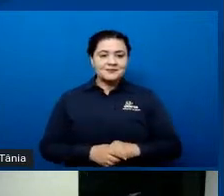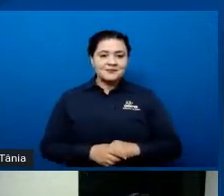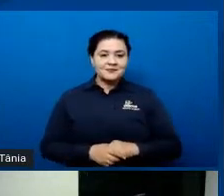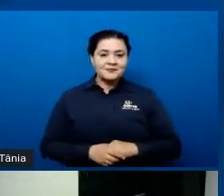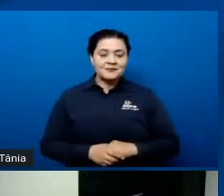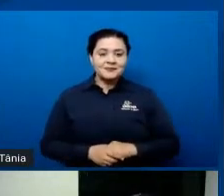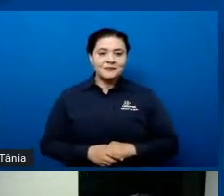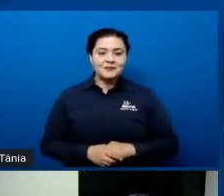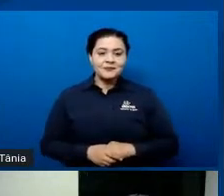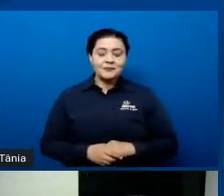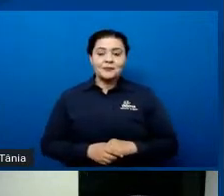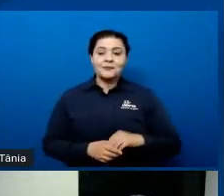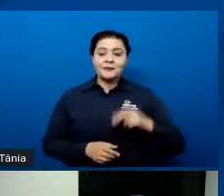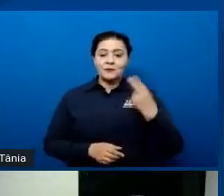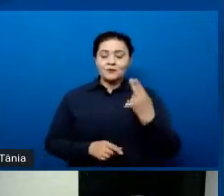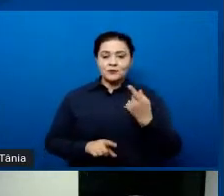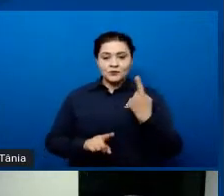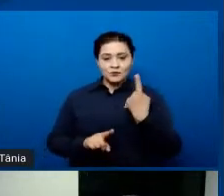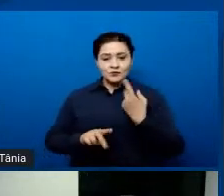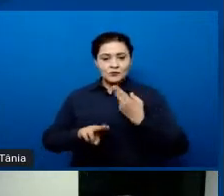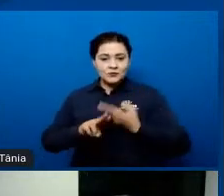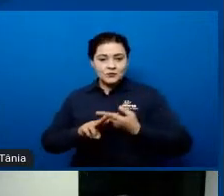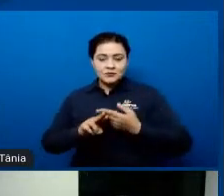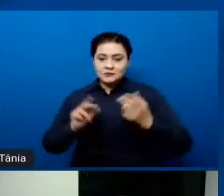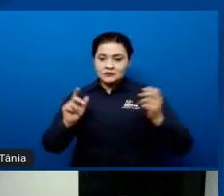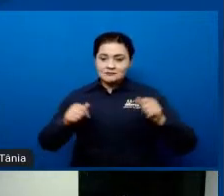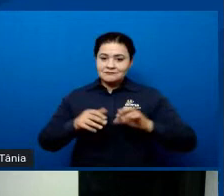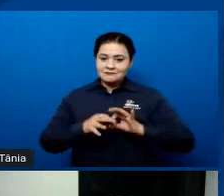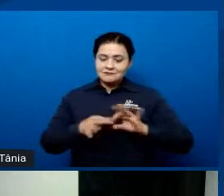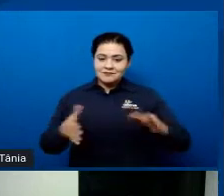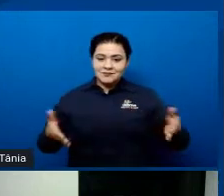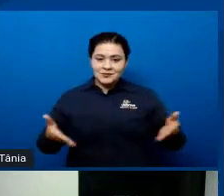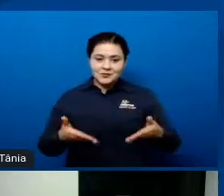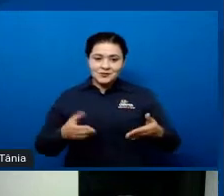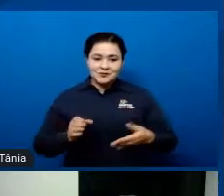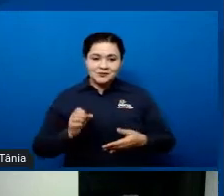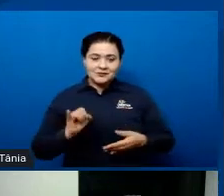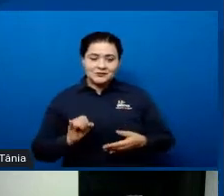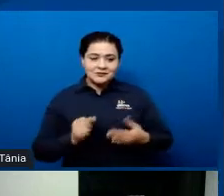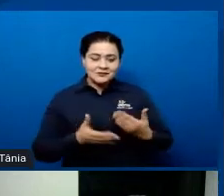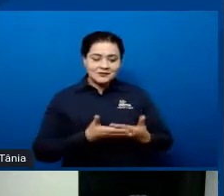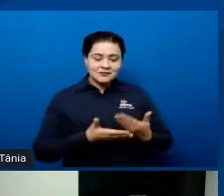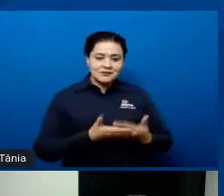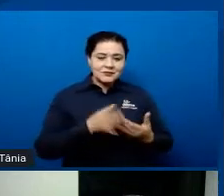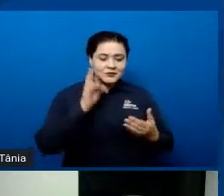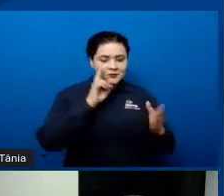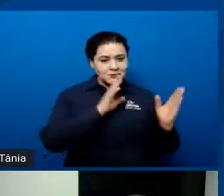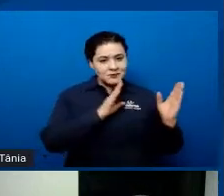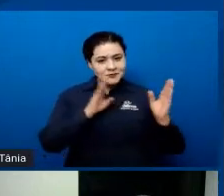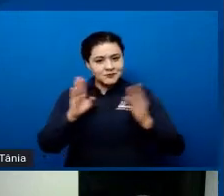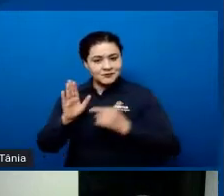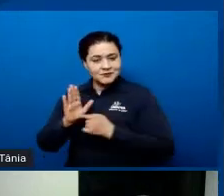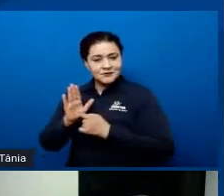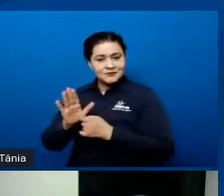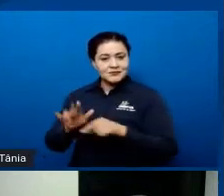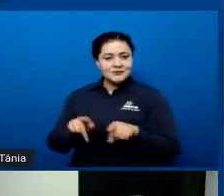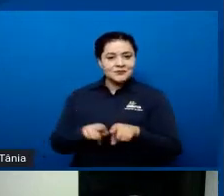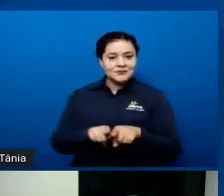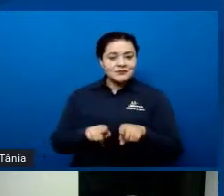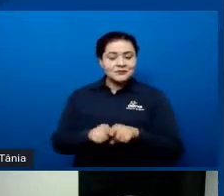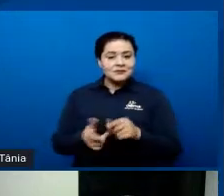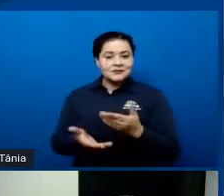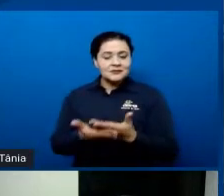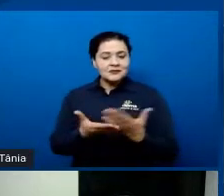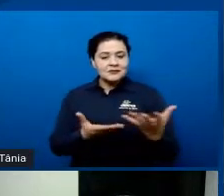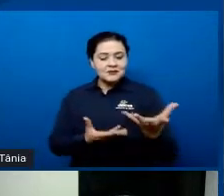ele. É uma das aplicações que estão disponíveis hoje para quem vai fazer ensino de história, né? E trazer isso aí. Posso fazer aula de arte para